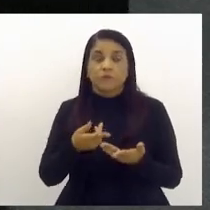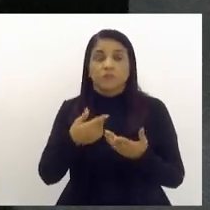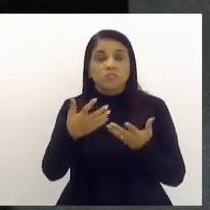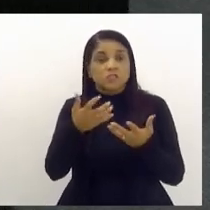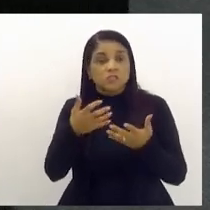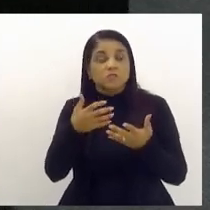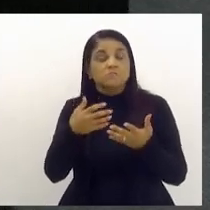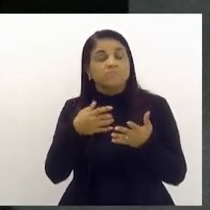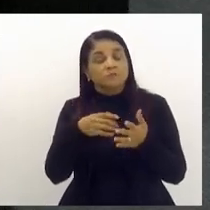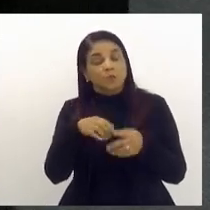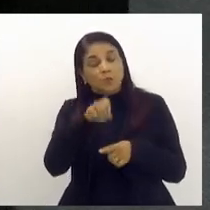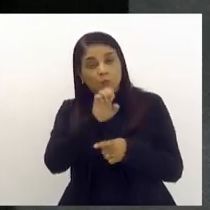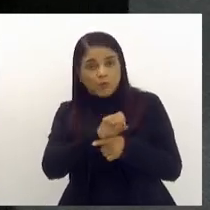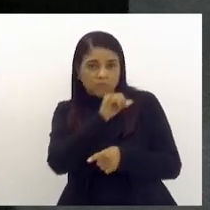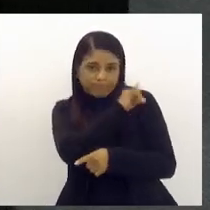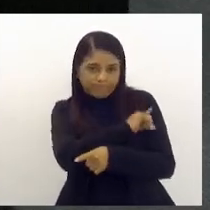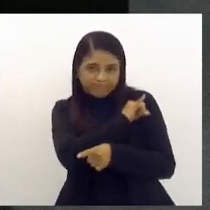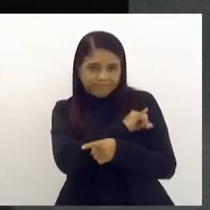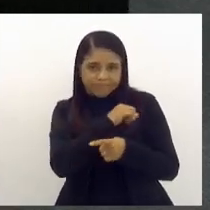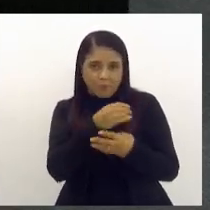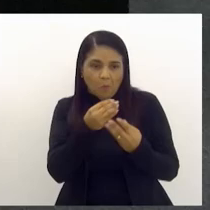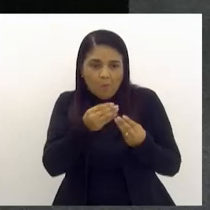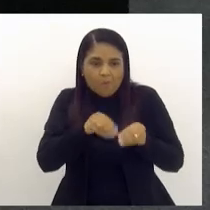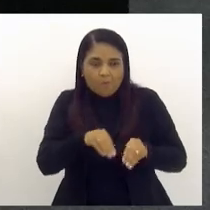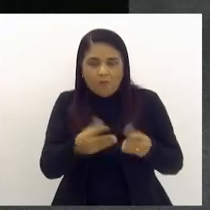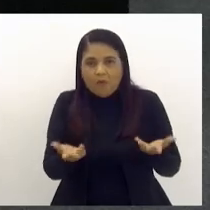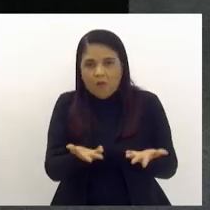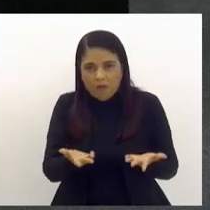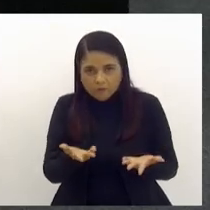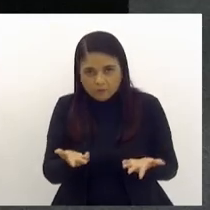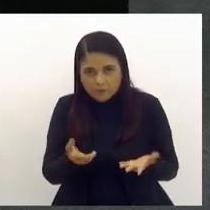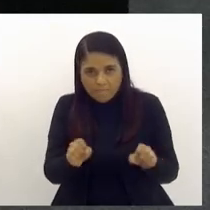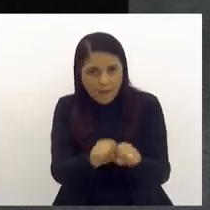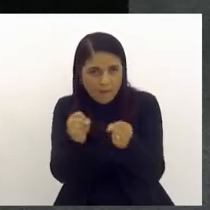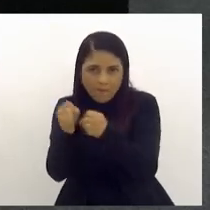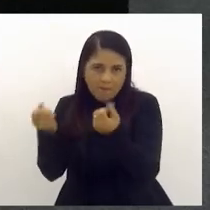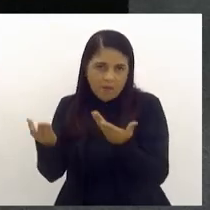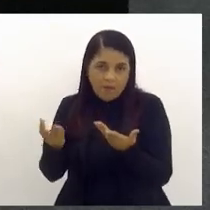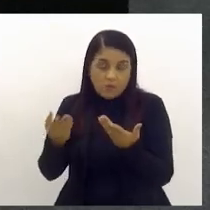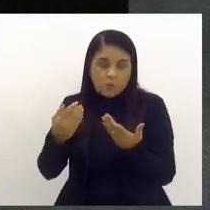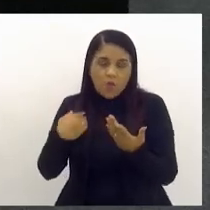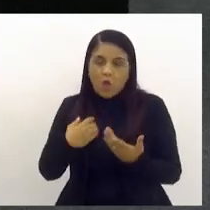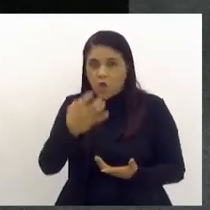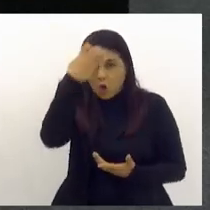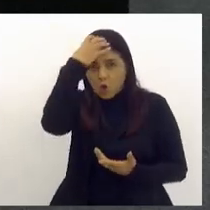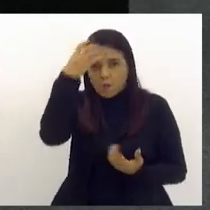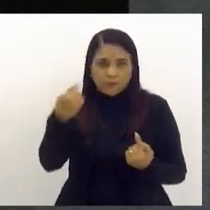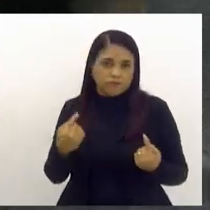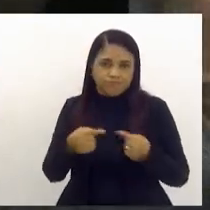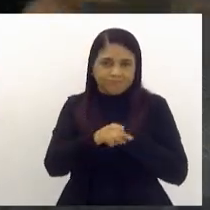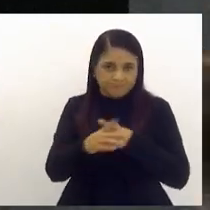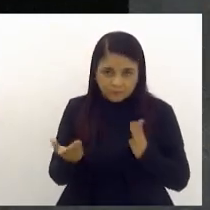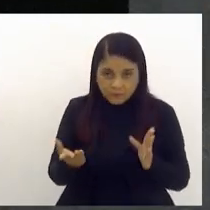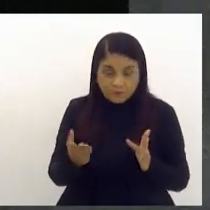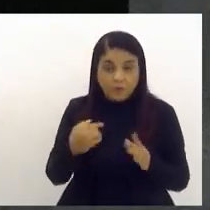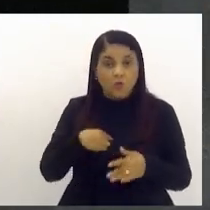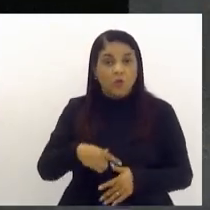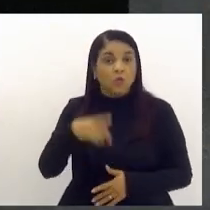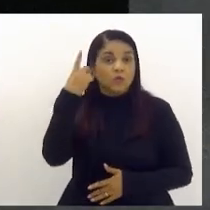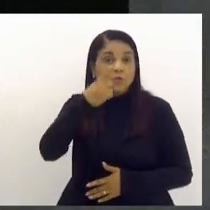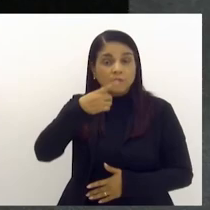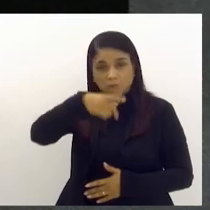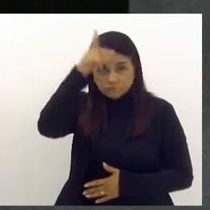quebrado desse jeito. Eu quero bem dizer que não é por culpa da oposição. Inclusive, o deputado Luiz Paulo é um dos